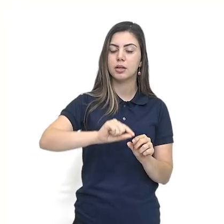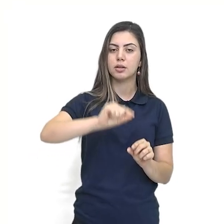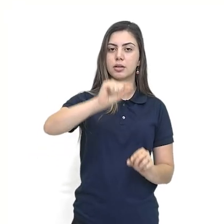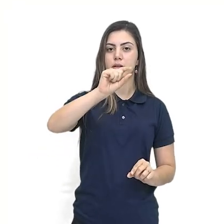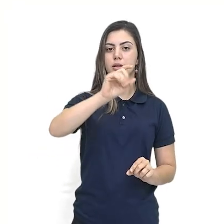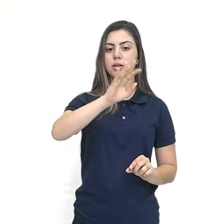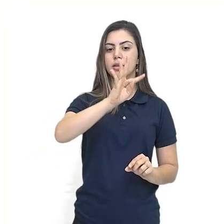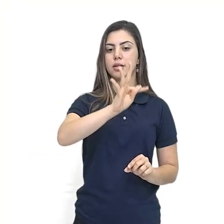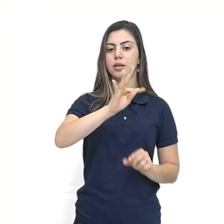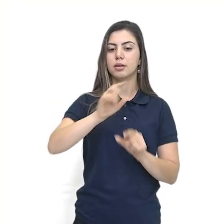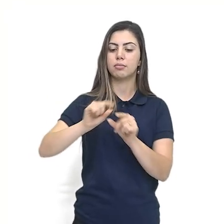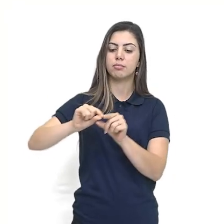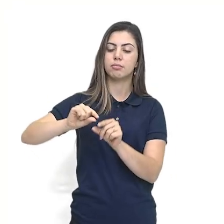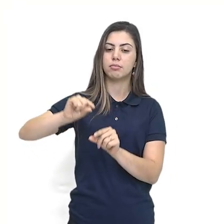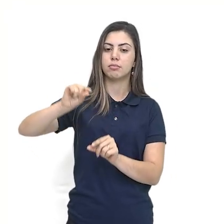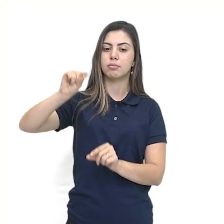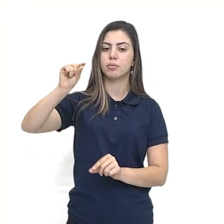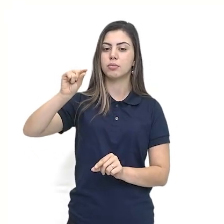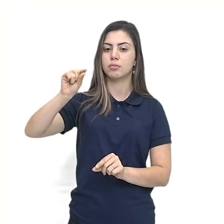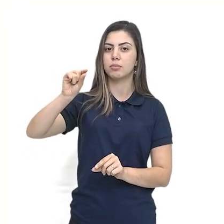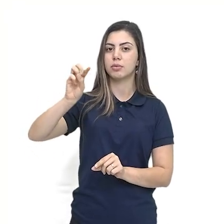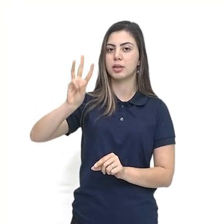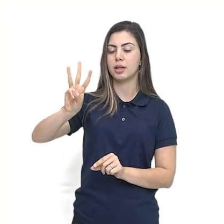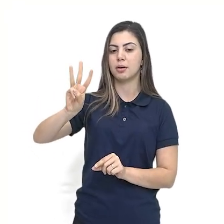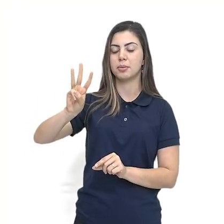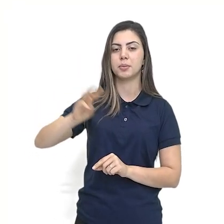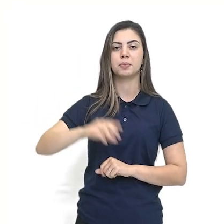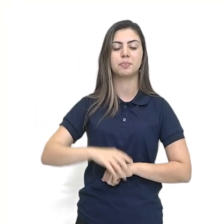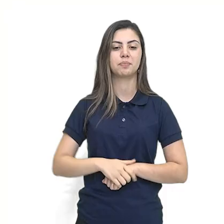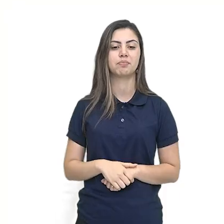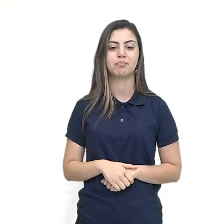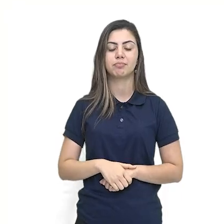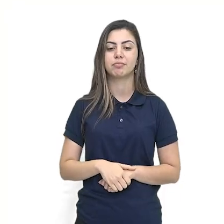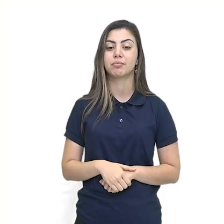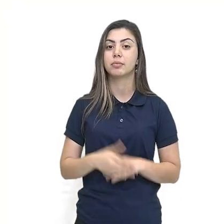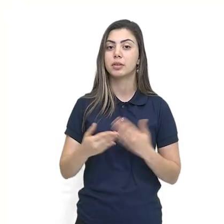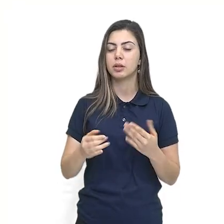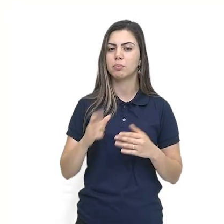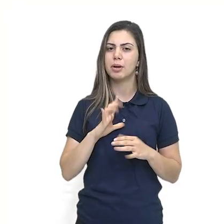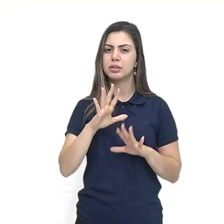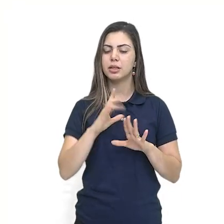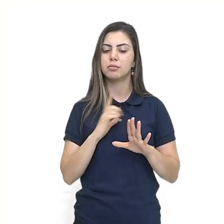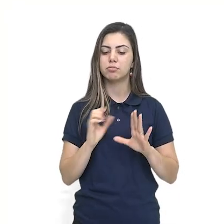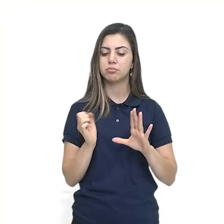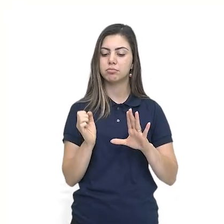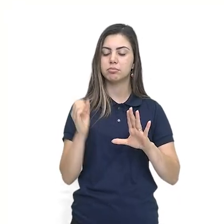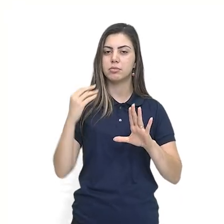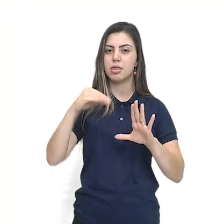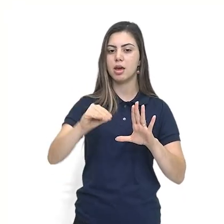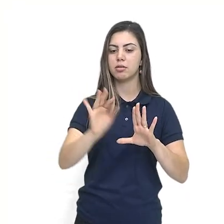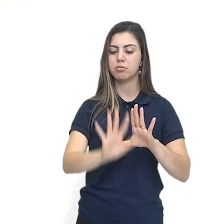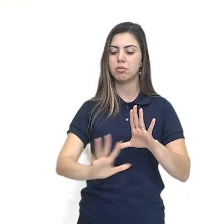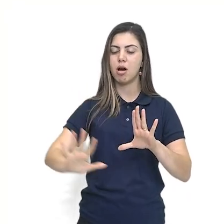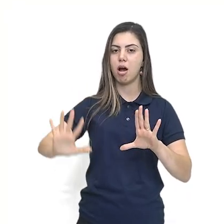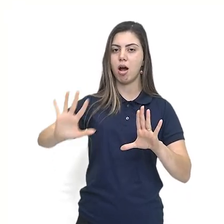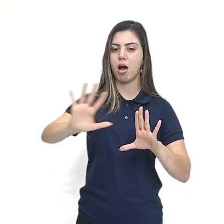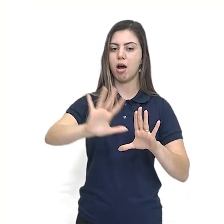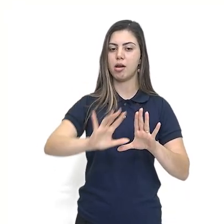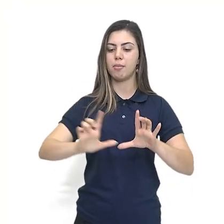reta T e aqui eu tenho a reta, digamos, W. E essa região interna aqui que se formou,